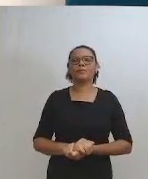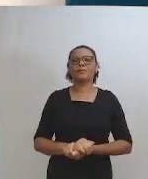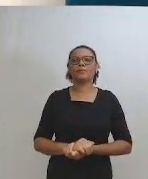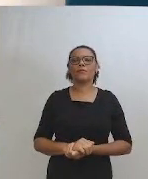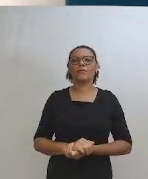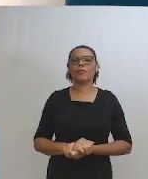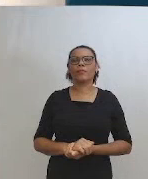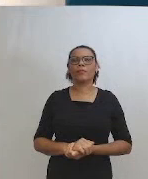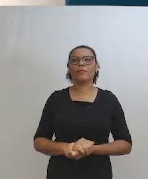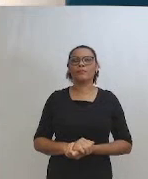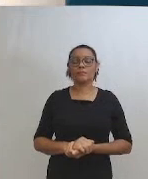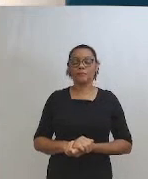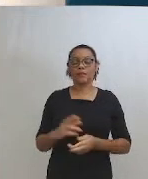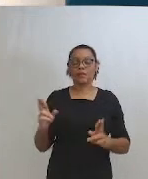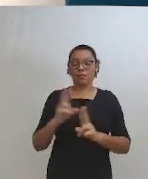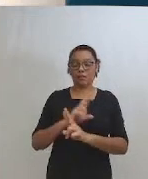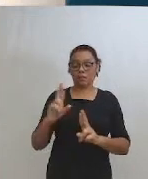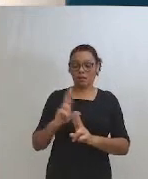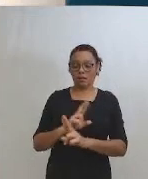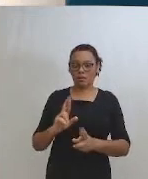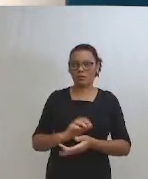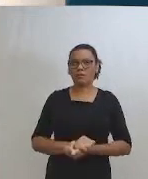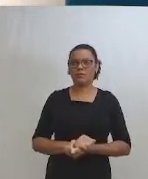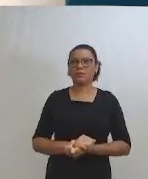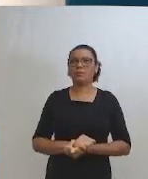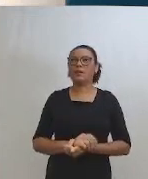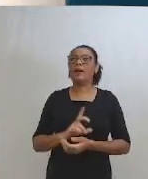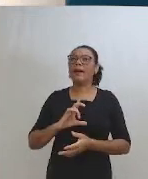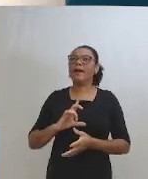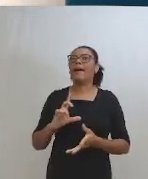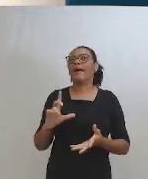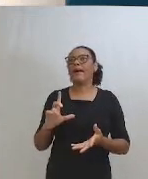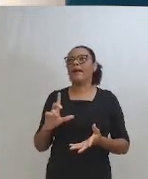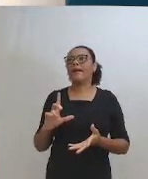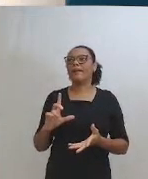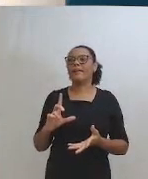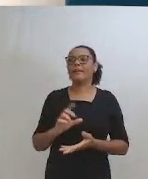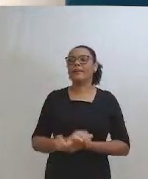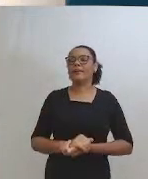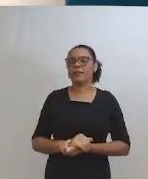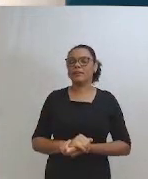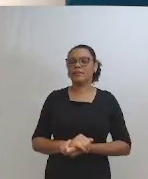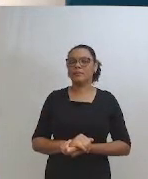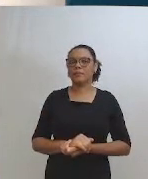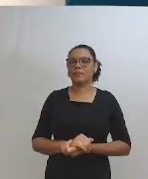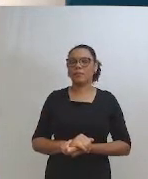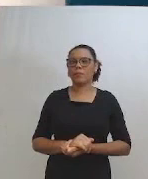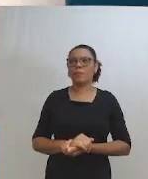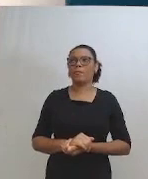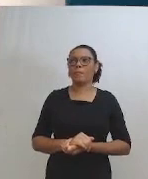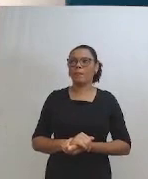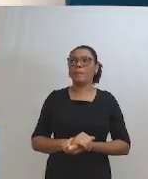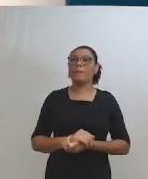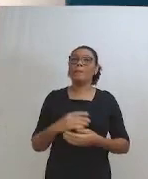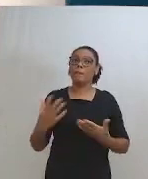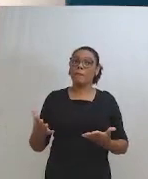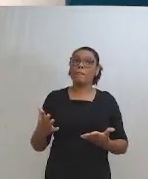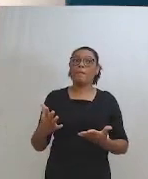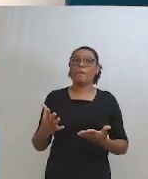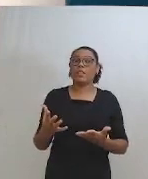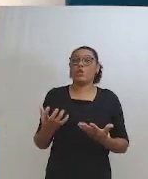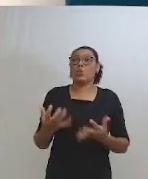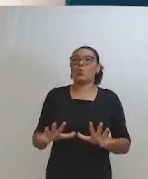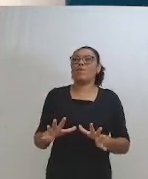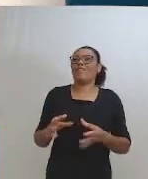relação à resistência na prestação de informações determinada pelos juízos.